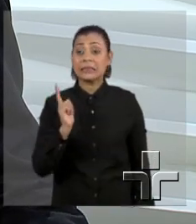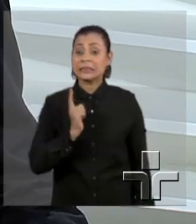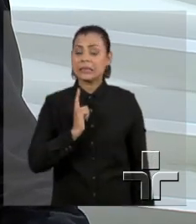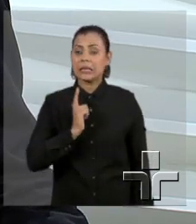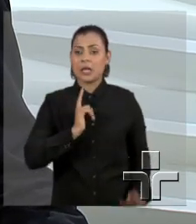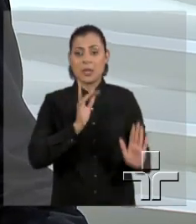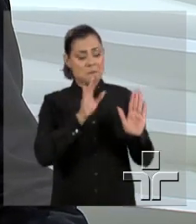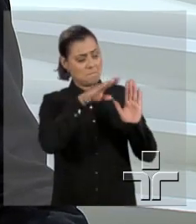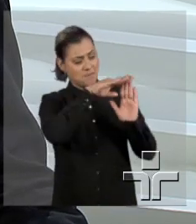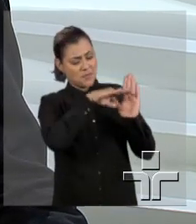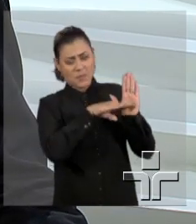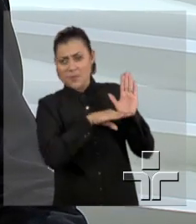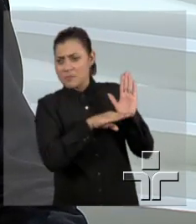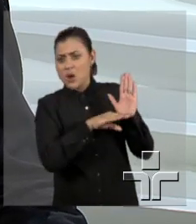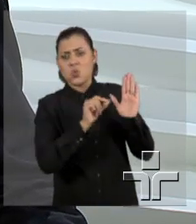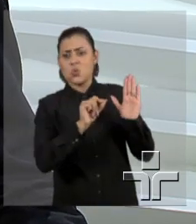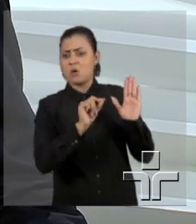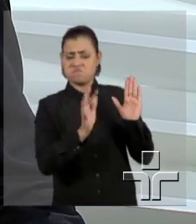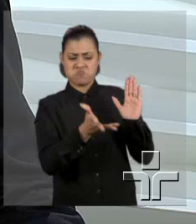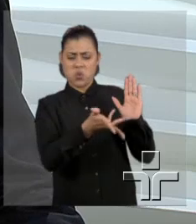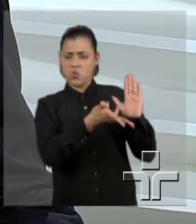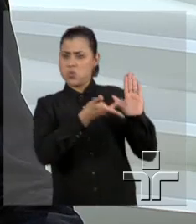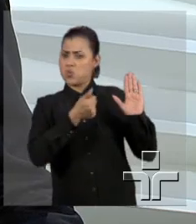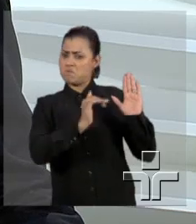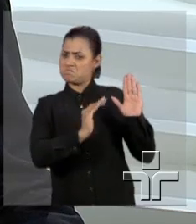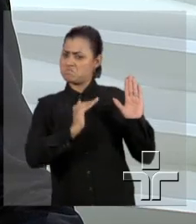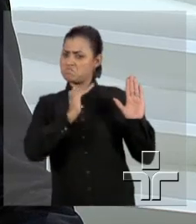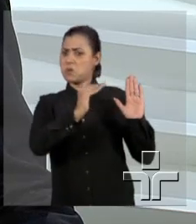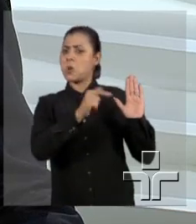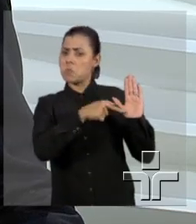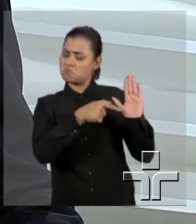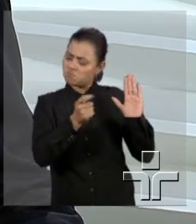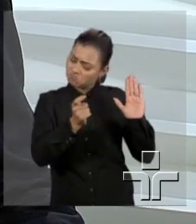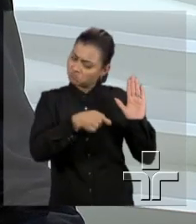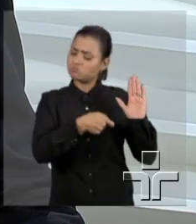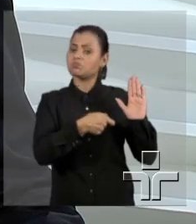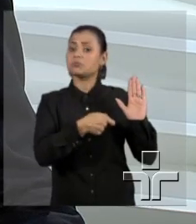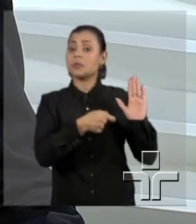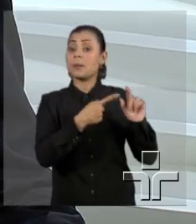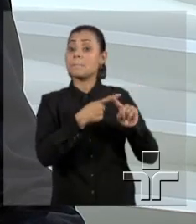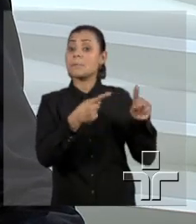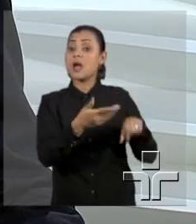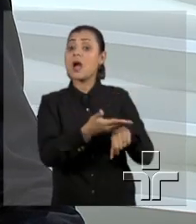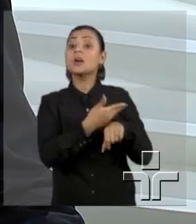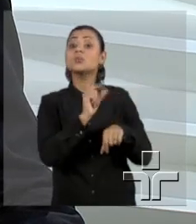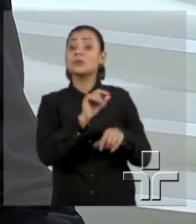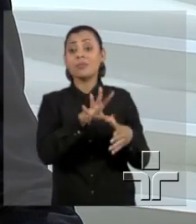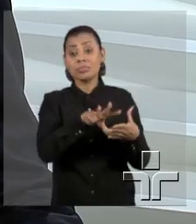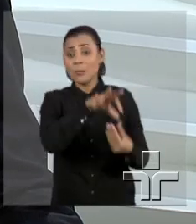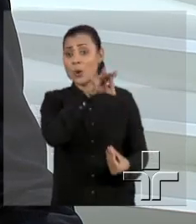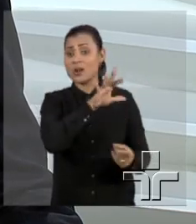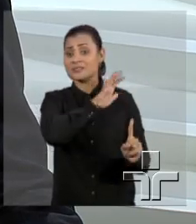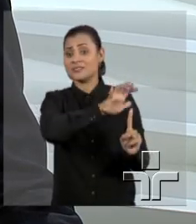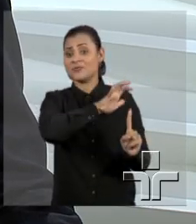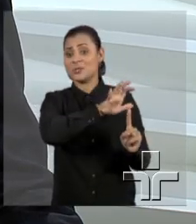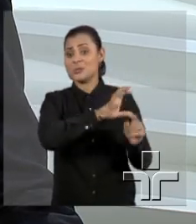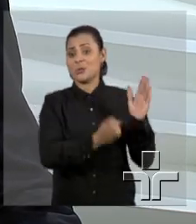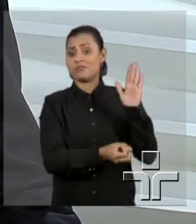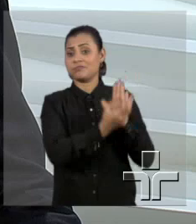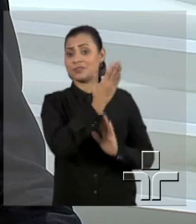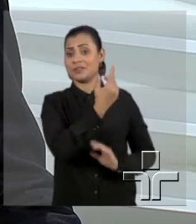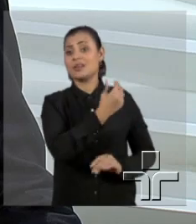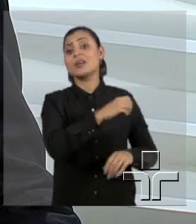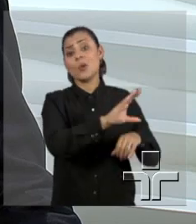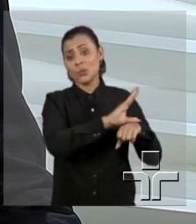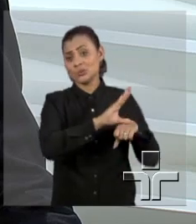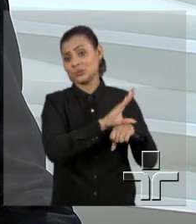intrinsecamente meritória, qualificada, por ser, antes de tudo, democrática. A democracia, com o nome